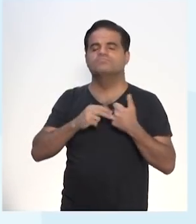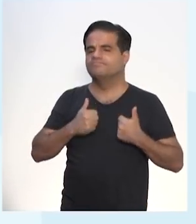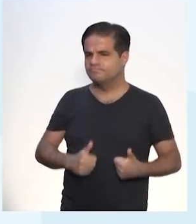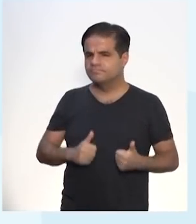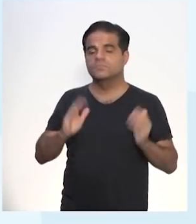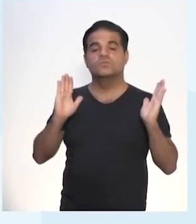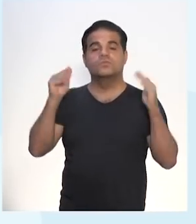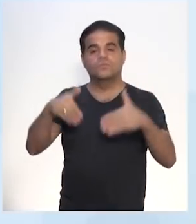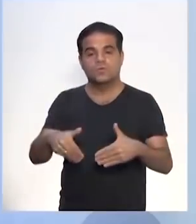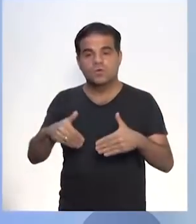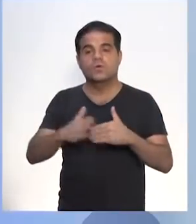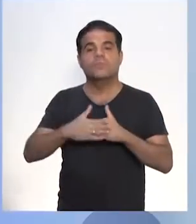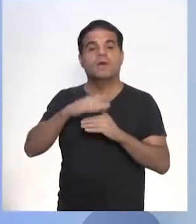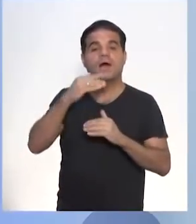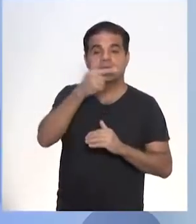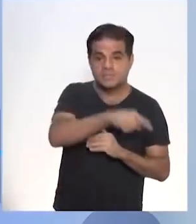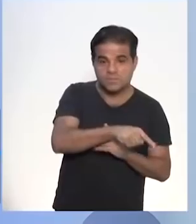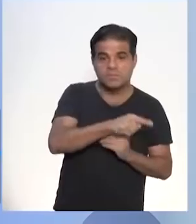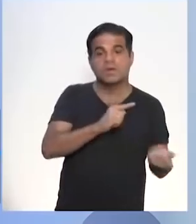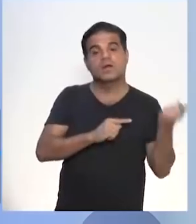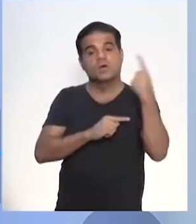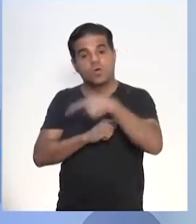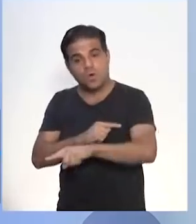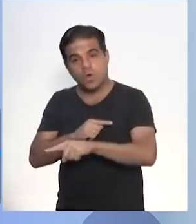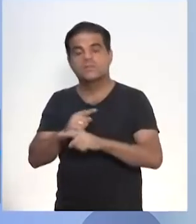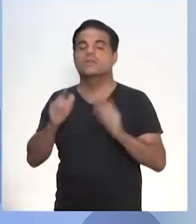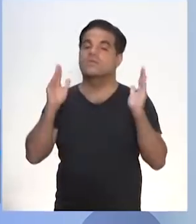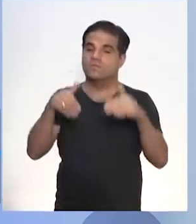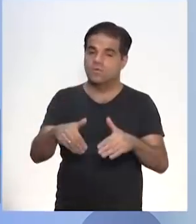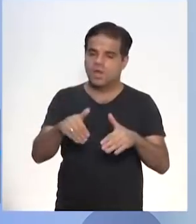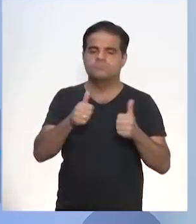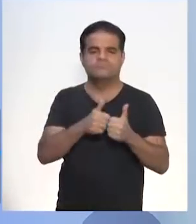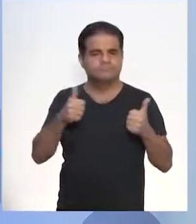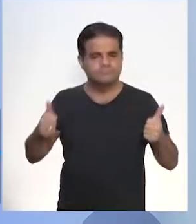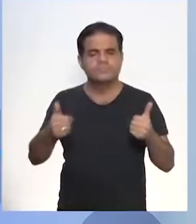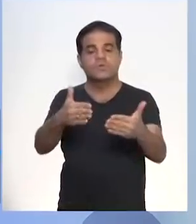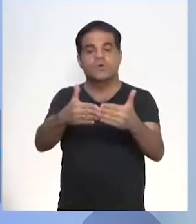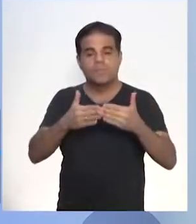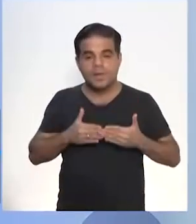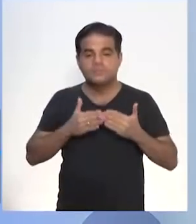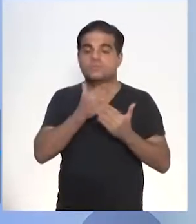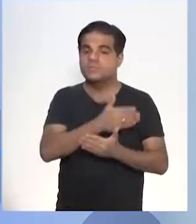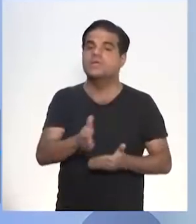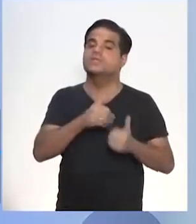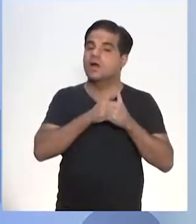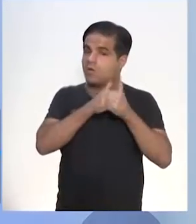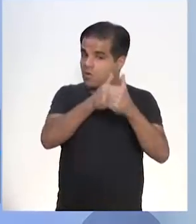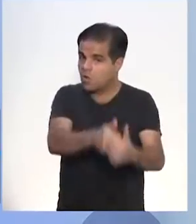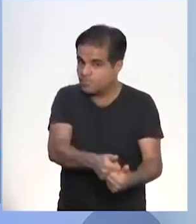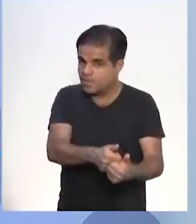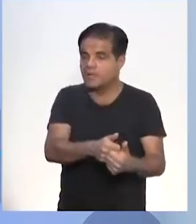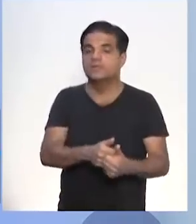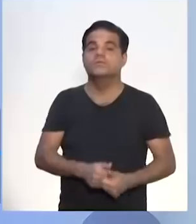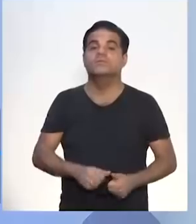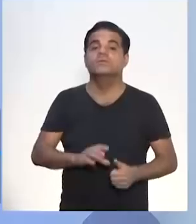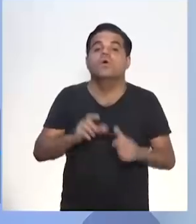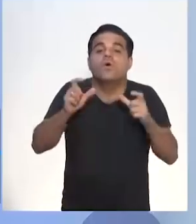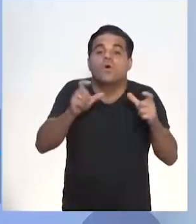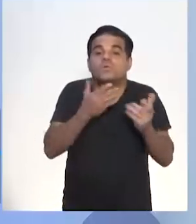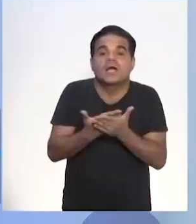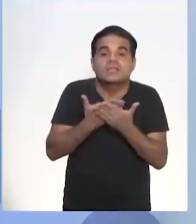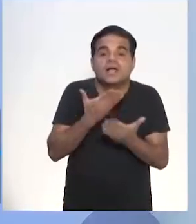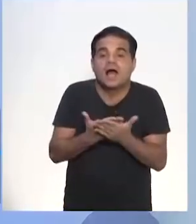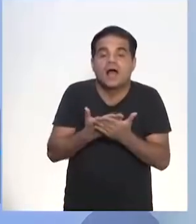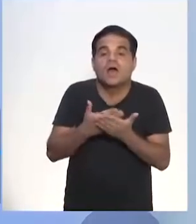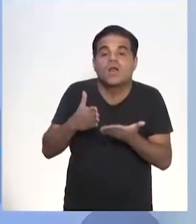a gente focou mais em uma e nessa aula a gente foca mais em outra. Então, eu peço para vocês aí irem acompanhando com a gente. Ai, onde está essa aula